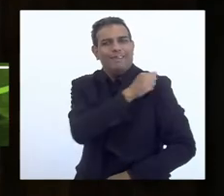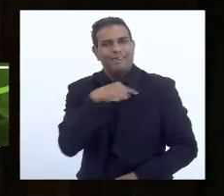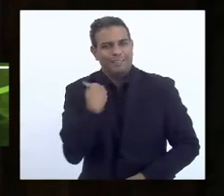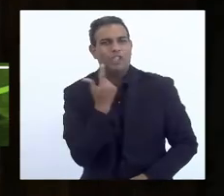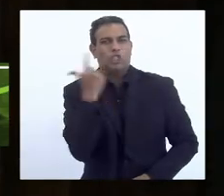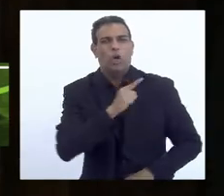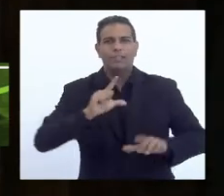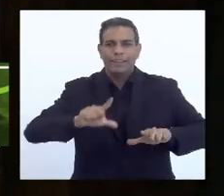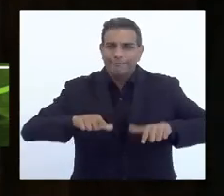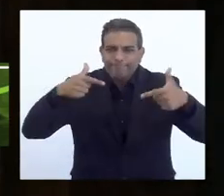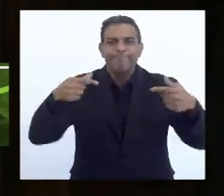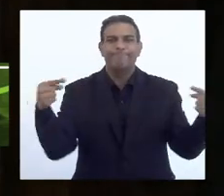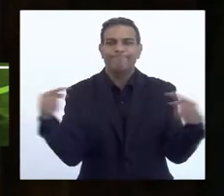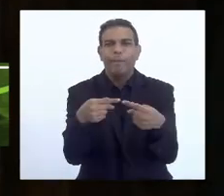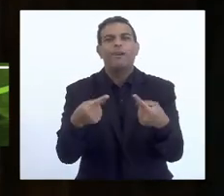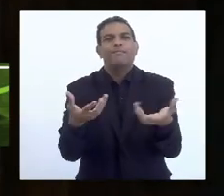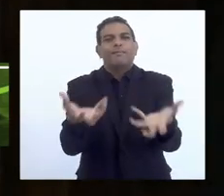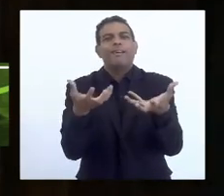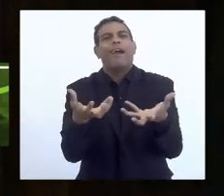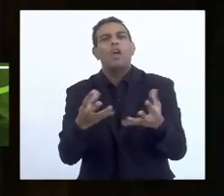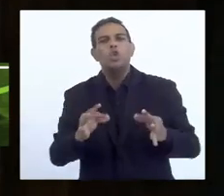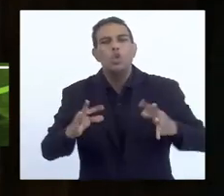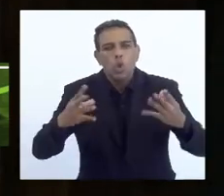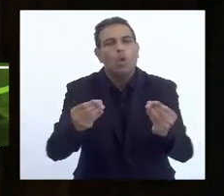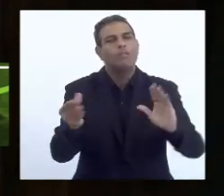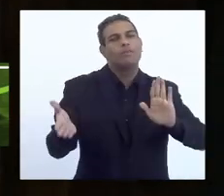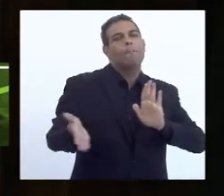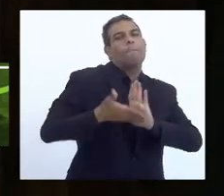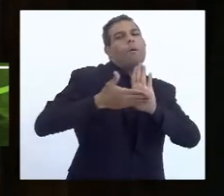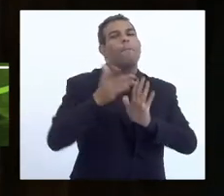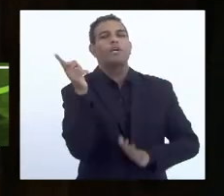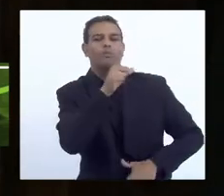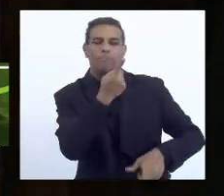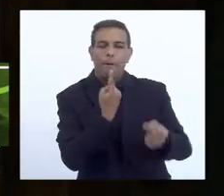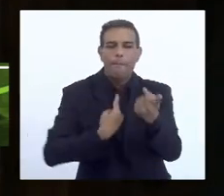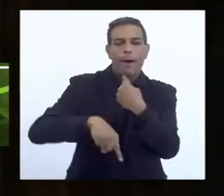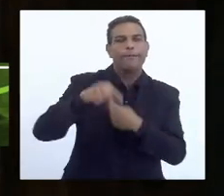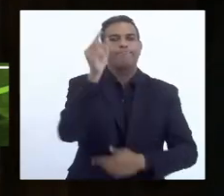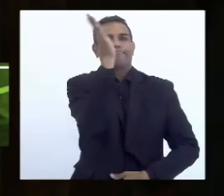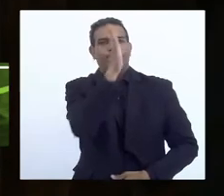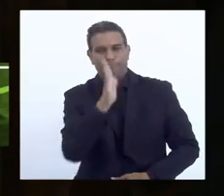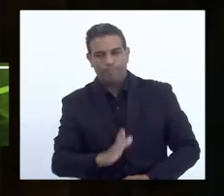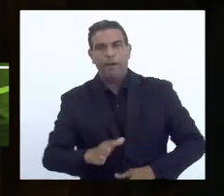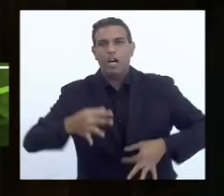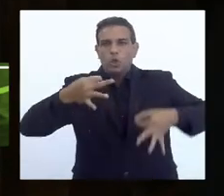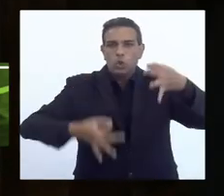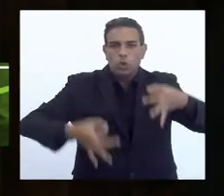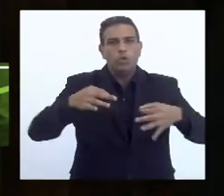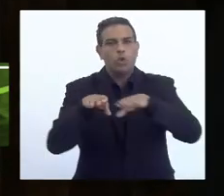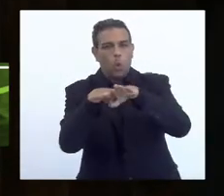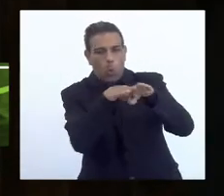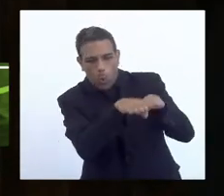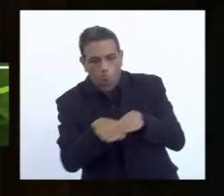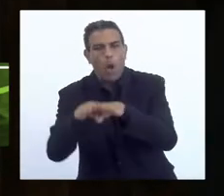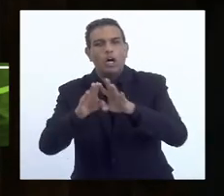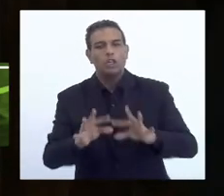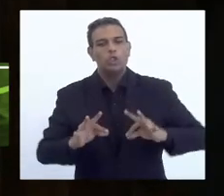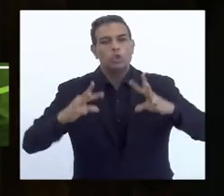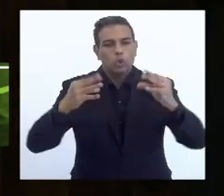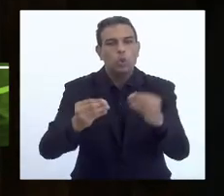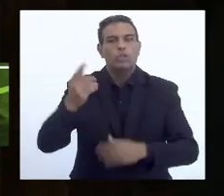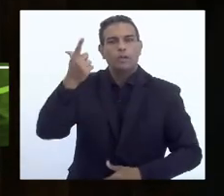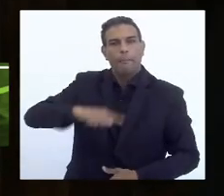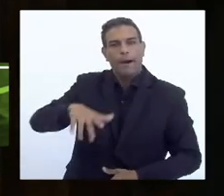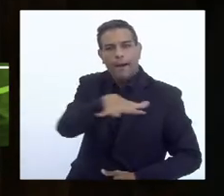elas resistem e existem para que a gente consiga construir um país mais justo e igualitário por mais mulheres